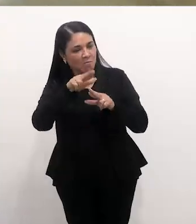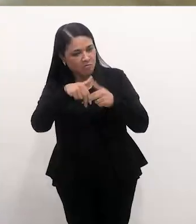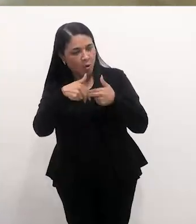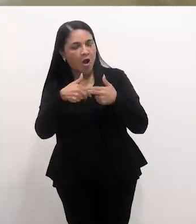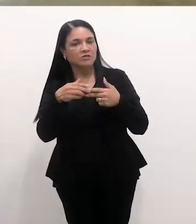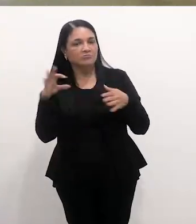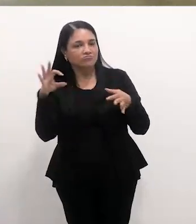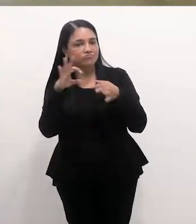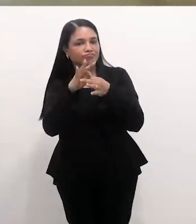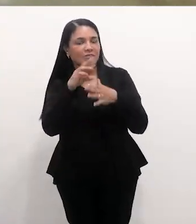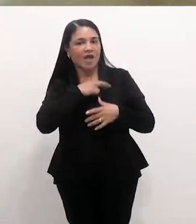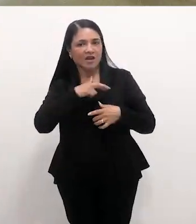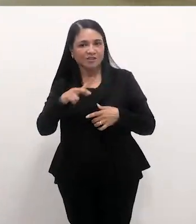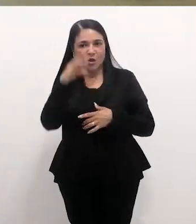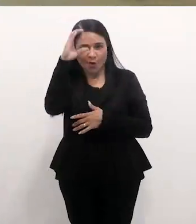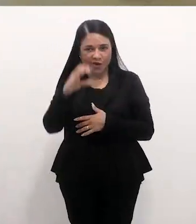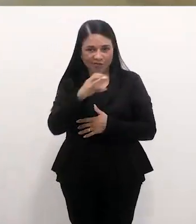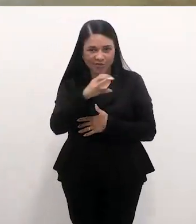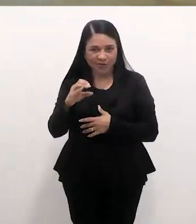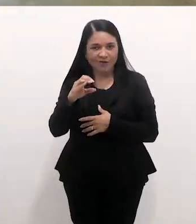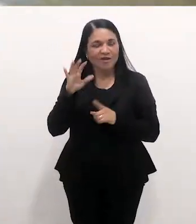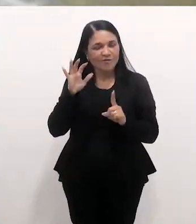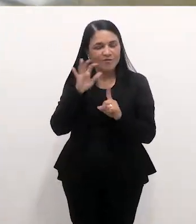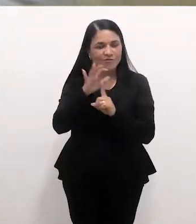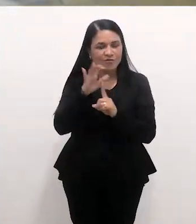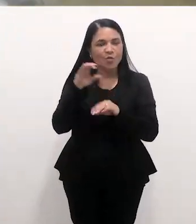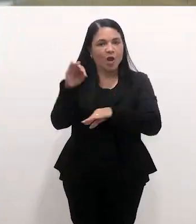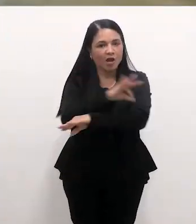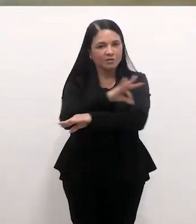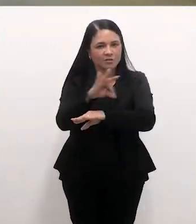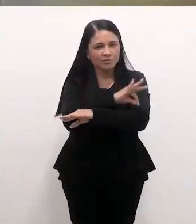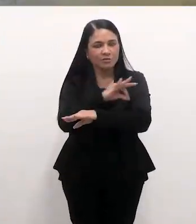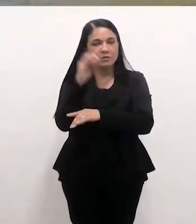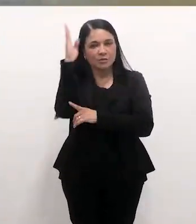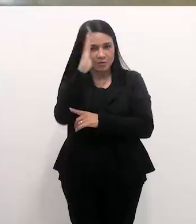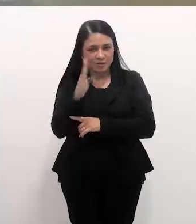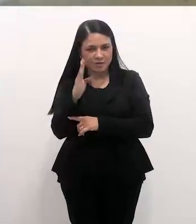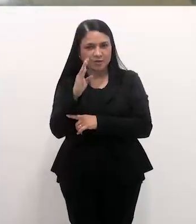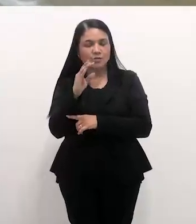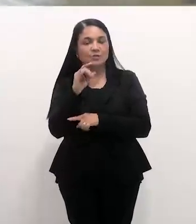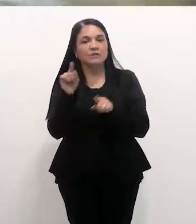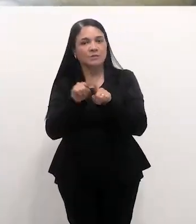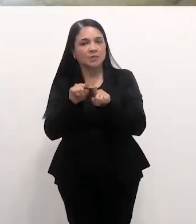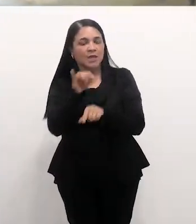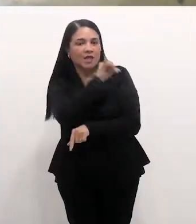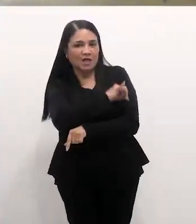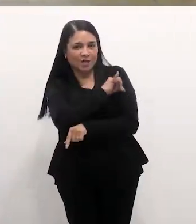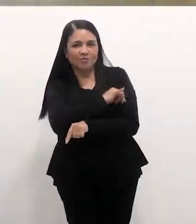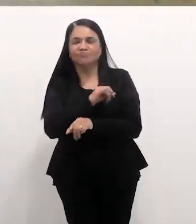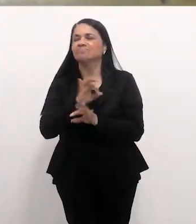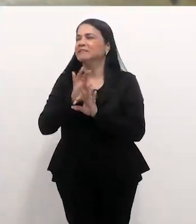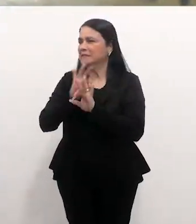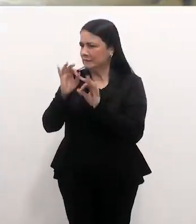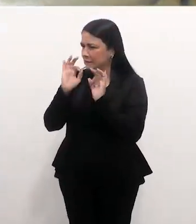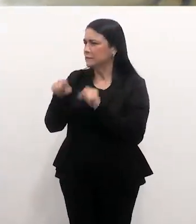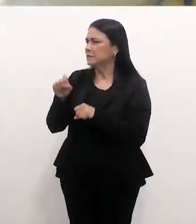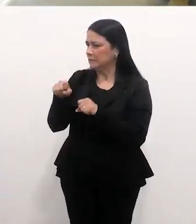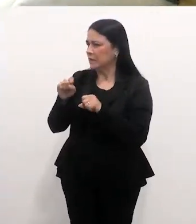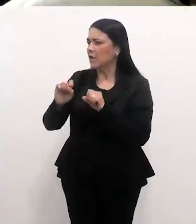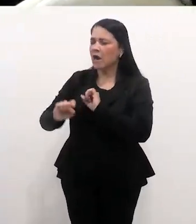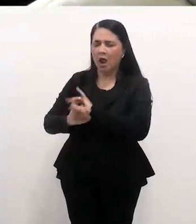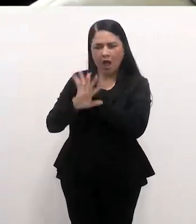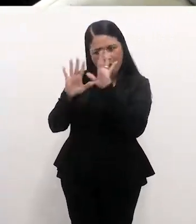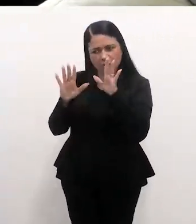dessa religiosidade os conventos influenciaram na arquitetura do Brasil, no Rio de Janeiro? Sim, claro,